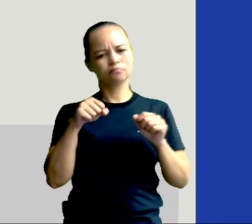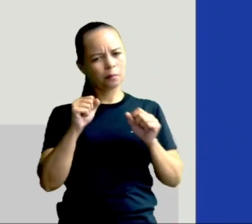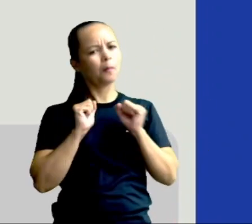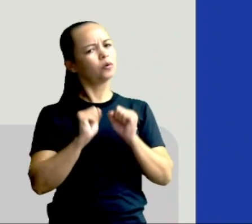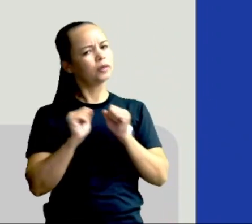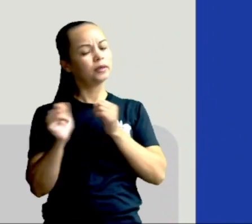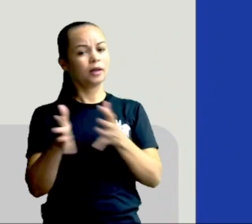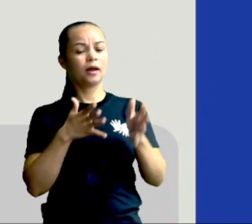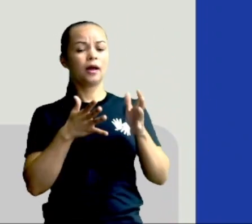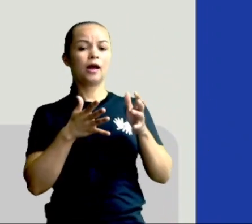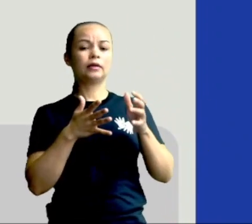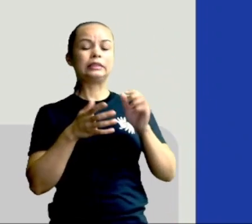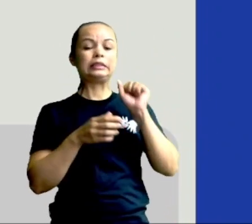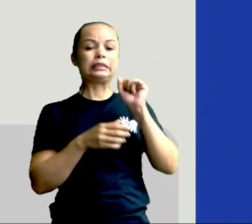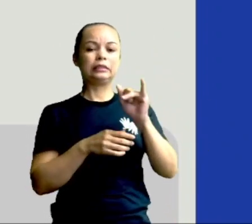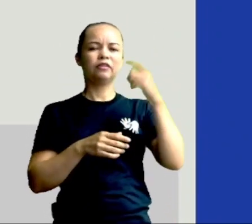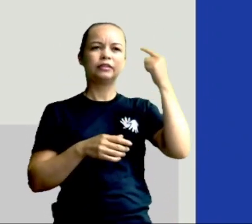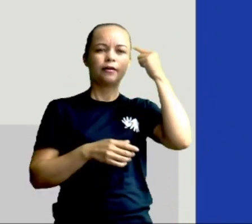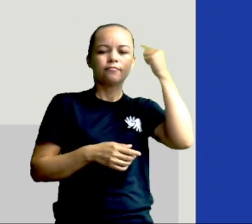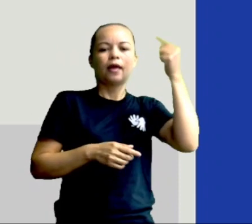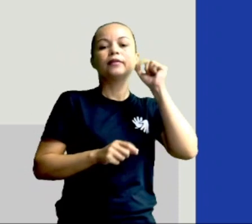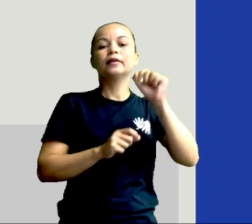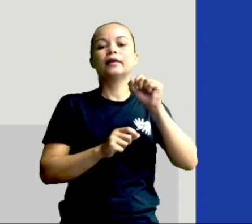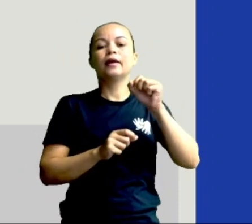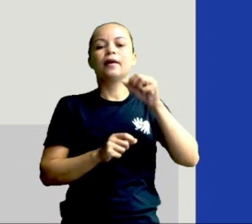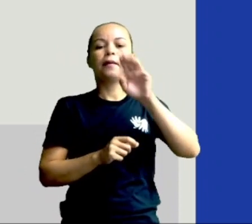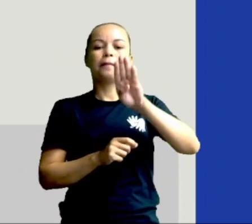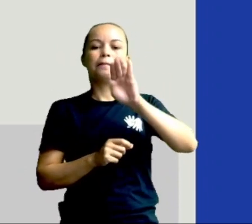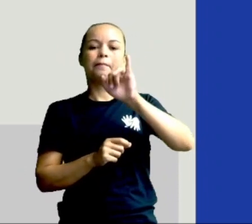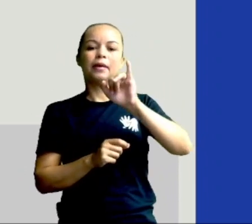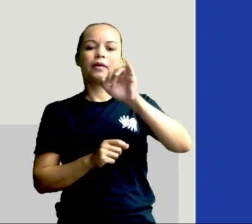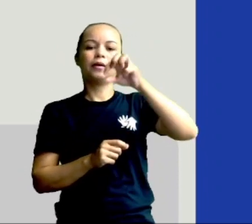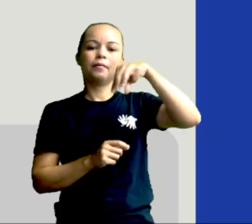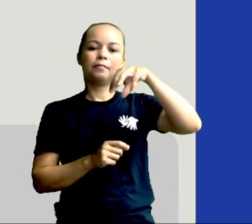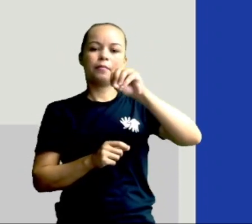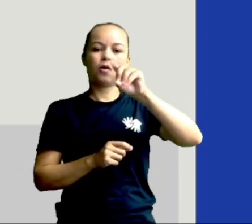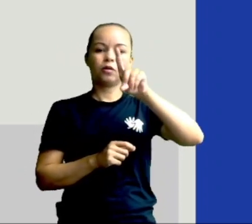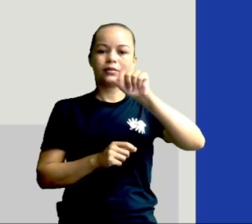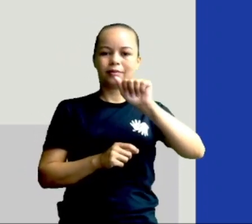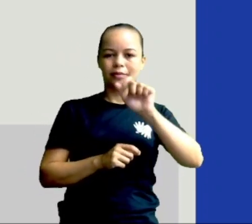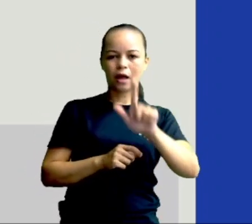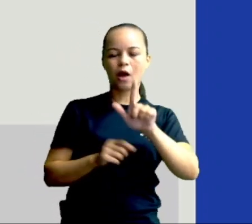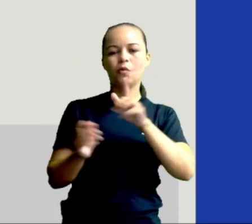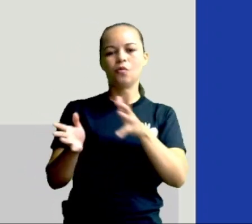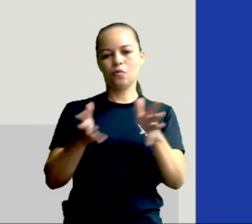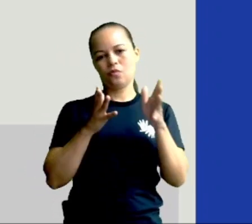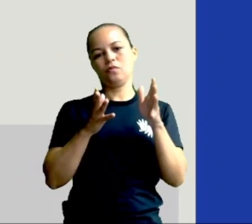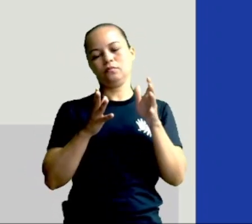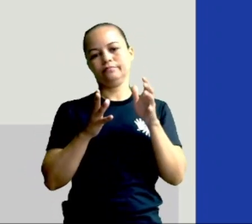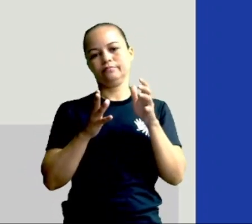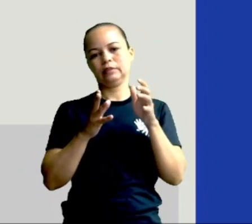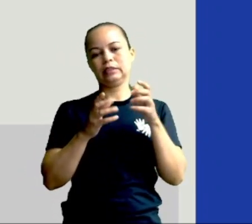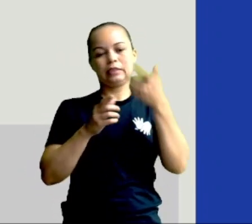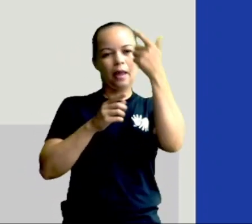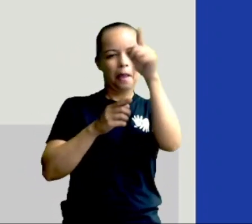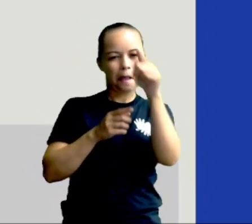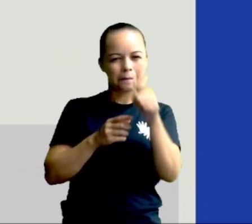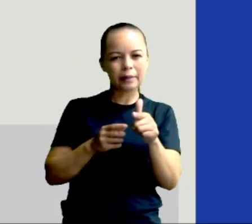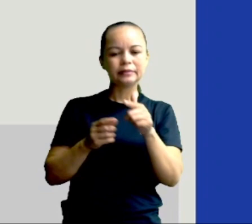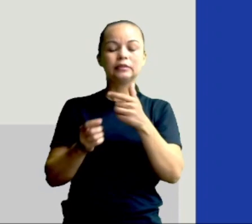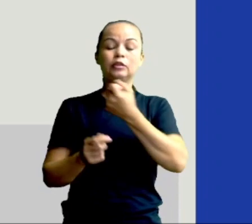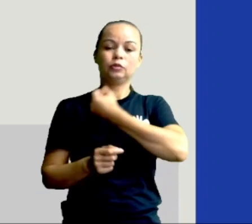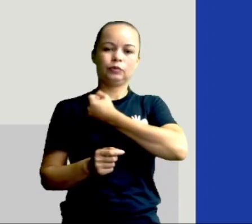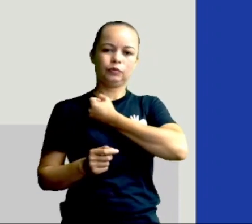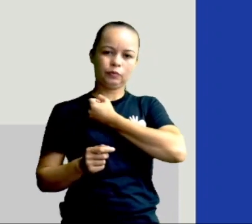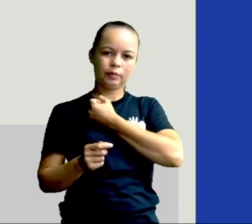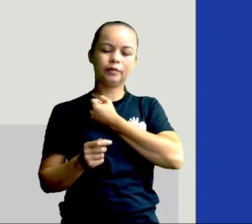de bimodal, porque tem 2 valores aí que se repetem igualmente, né? E quando eu tenho uma repetição de um